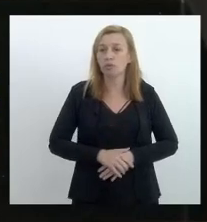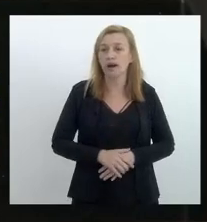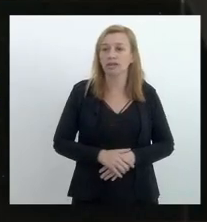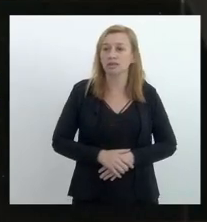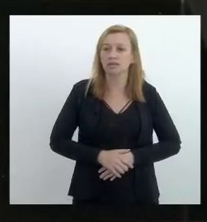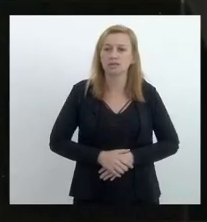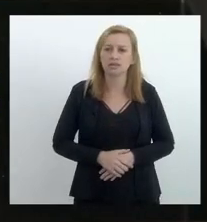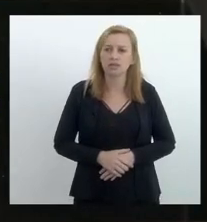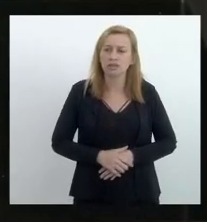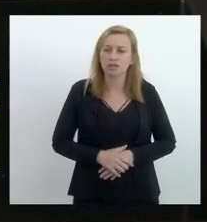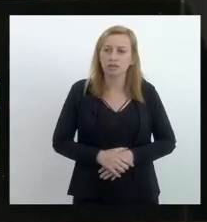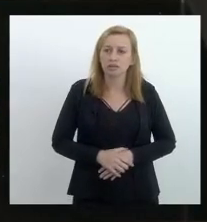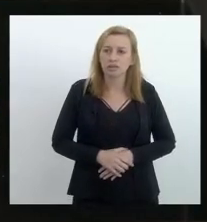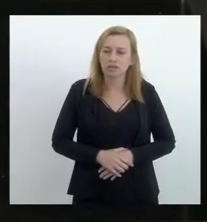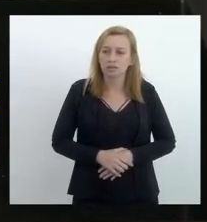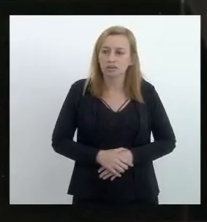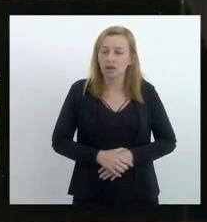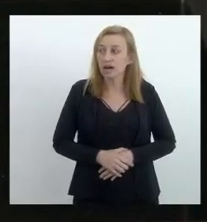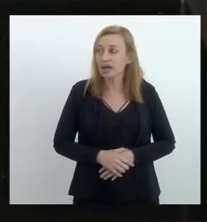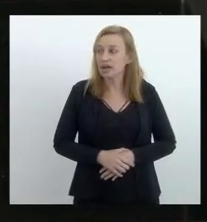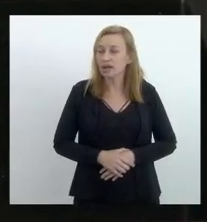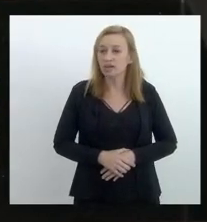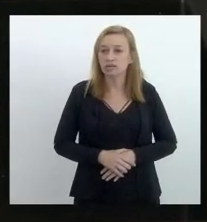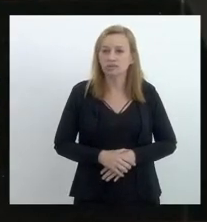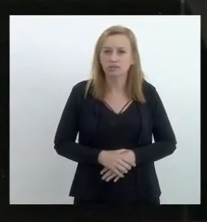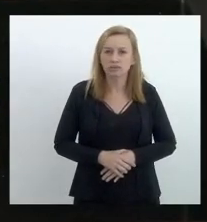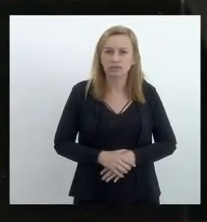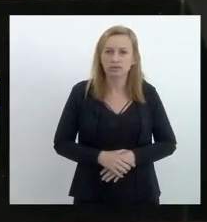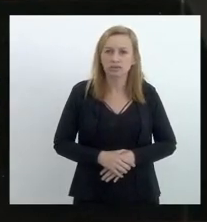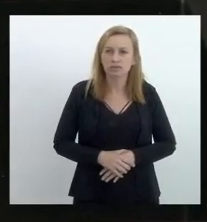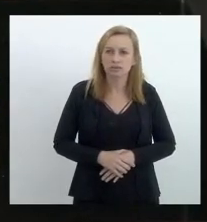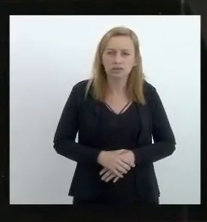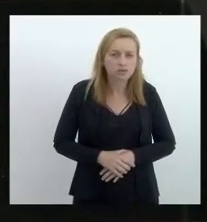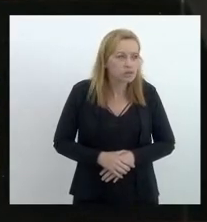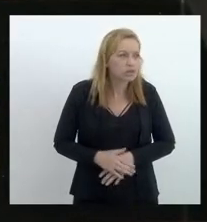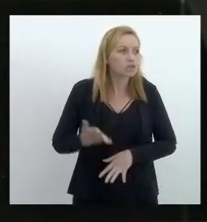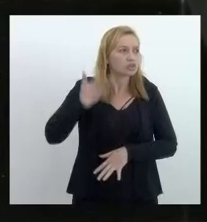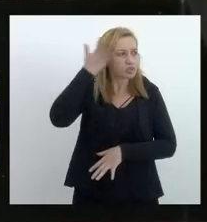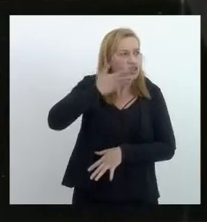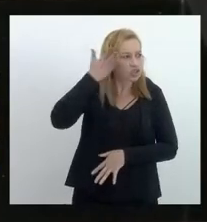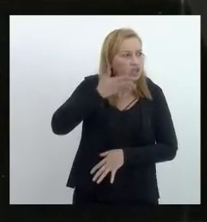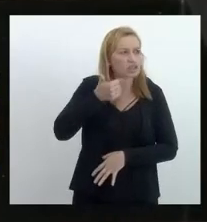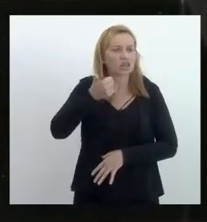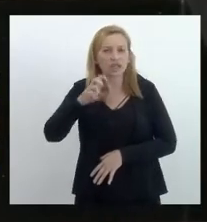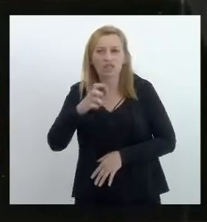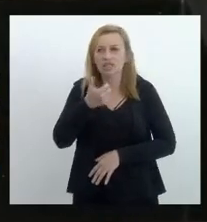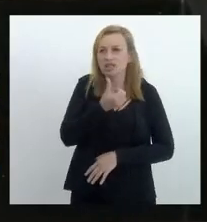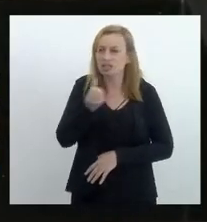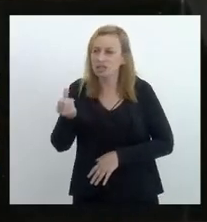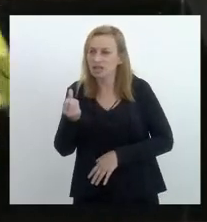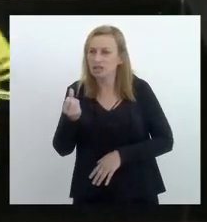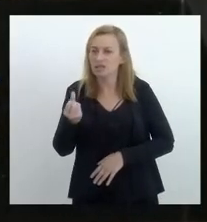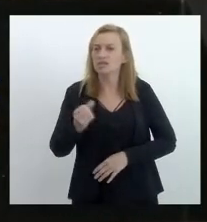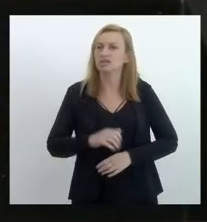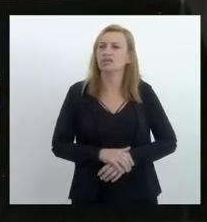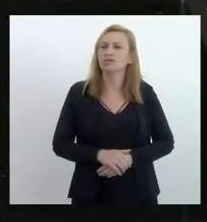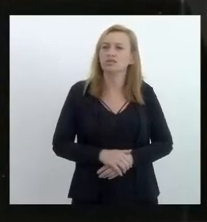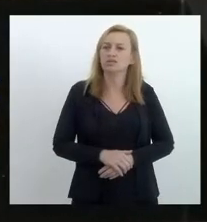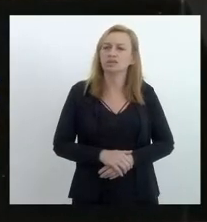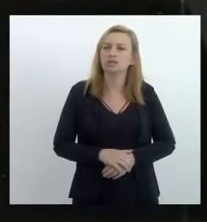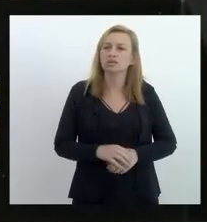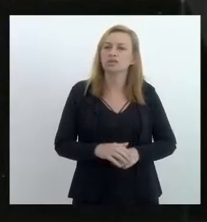realmente bem desafiador para lhe dar conta das duas mensagens, a 15 e a 16, que estão aqui em debate.